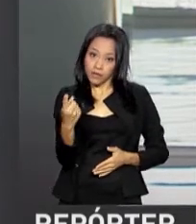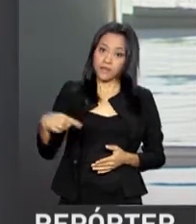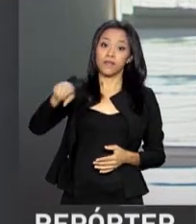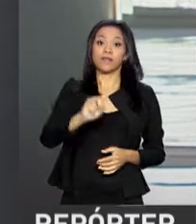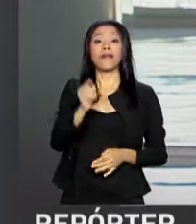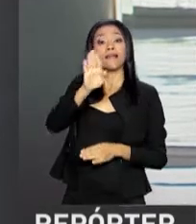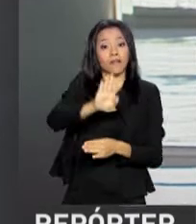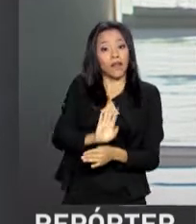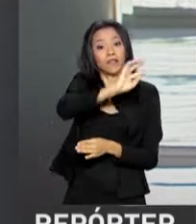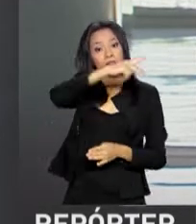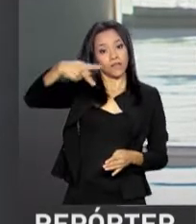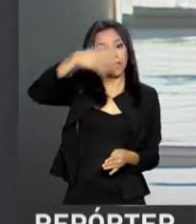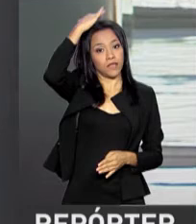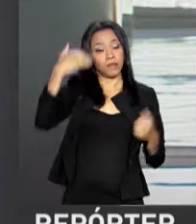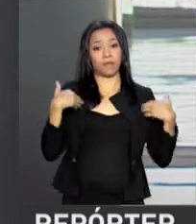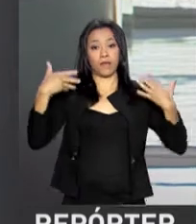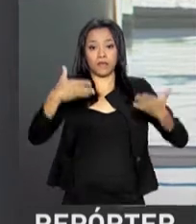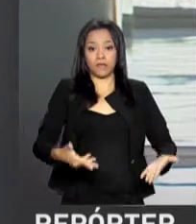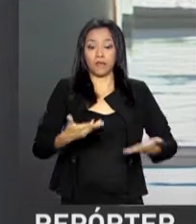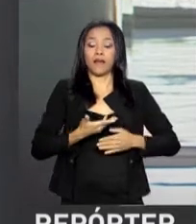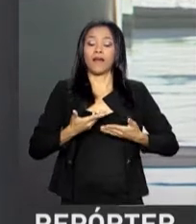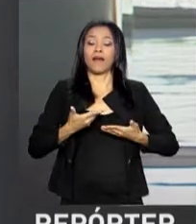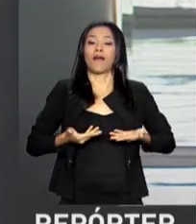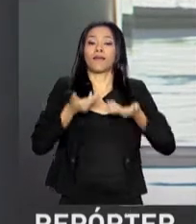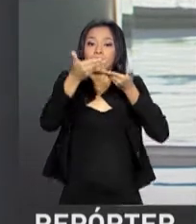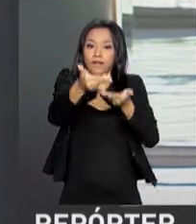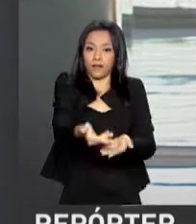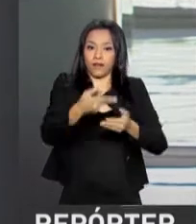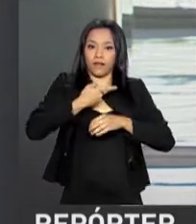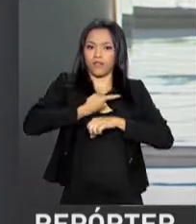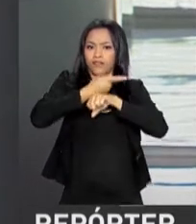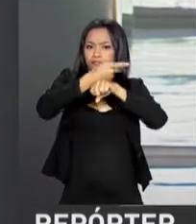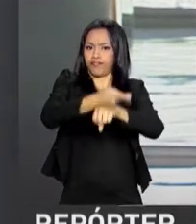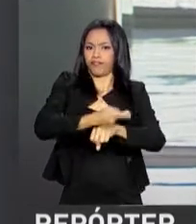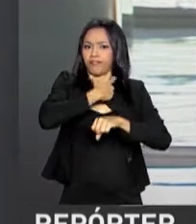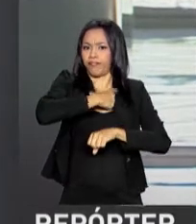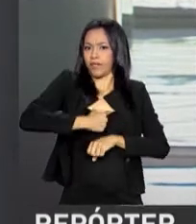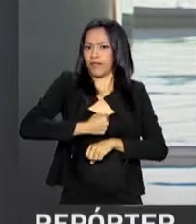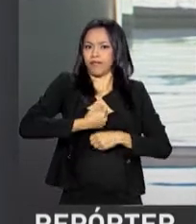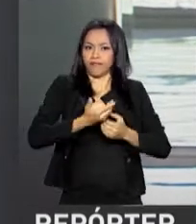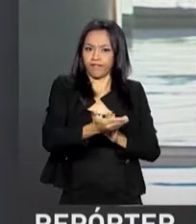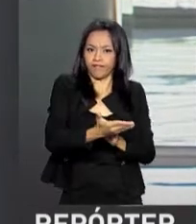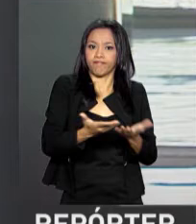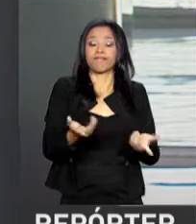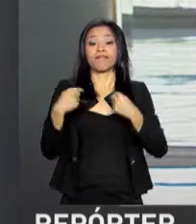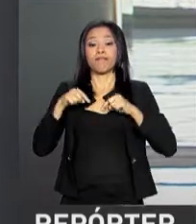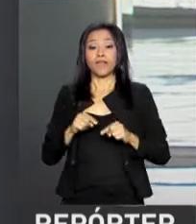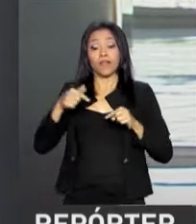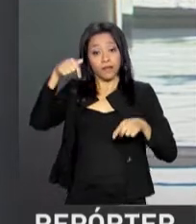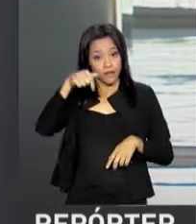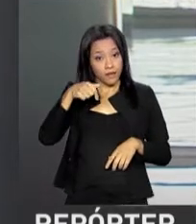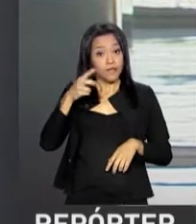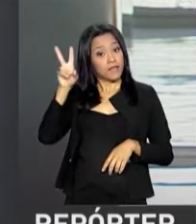de entrega da insígnias da ordem do mérito médico bom e nesta segunda-feira o presidente michel temer